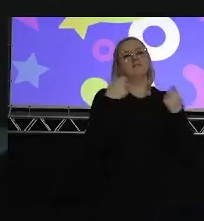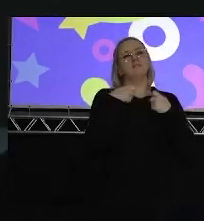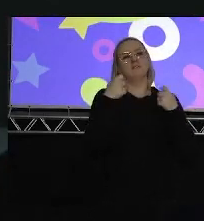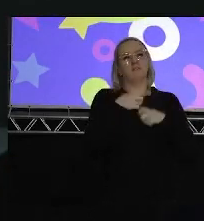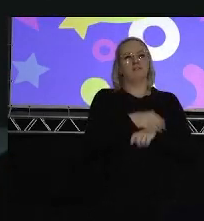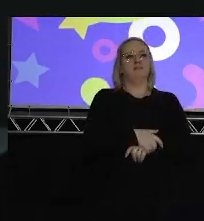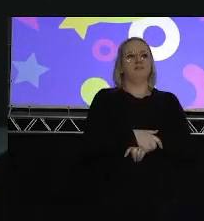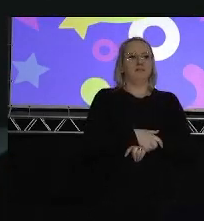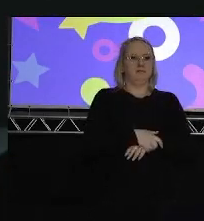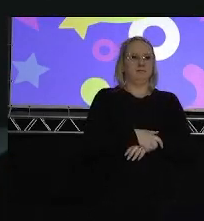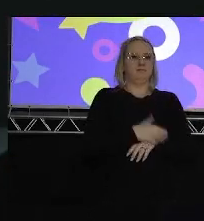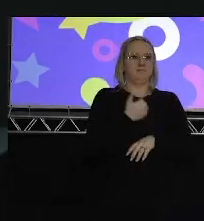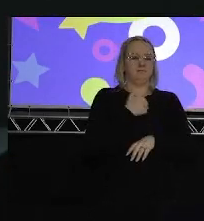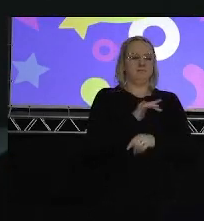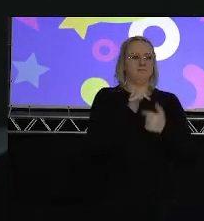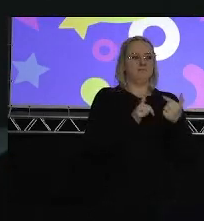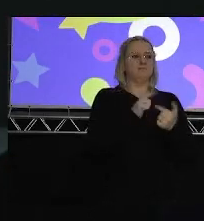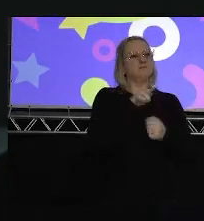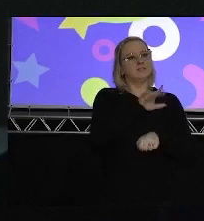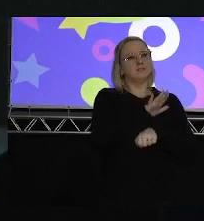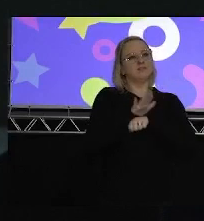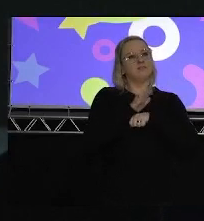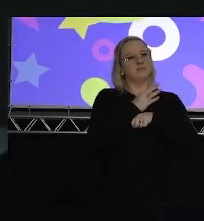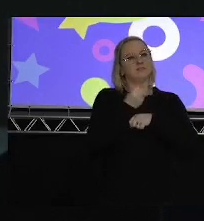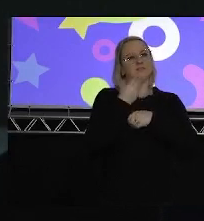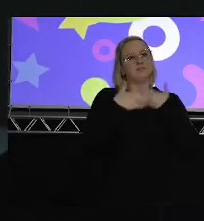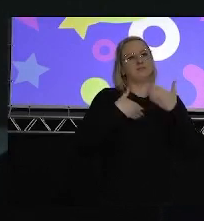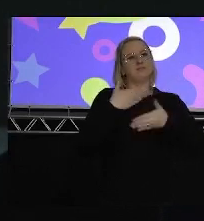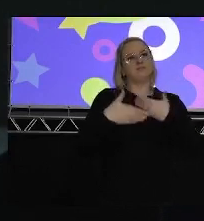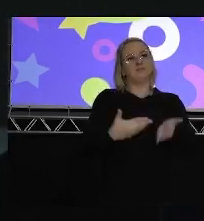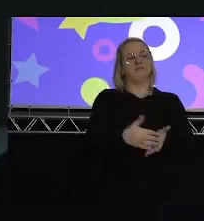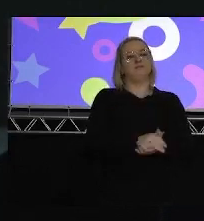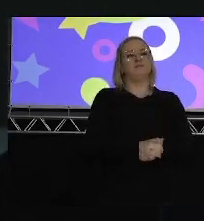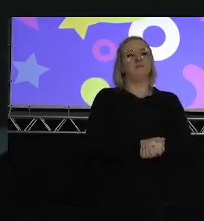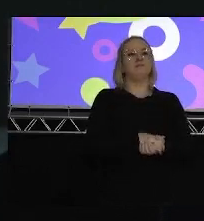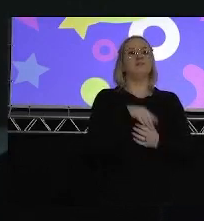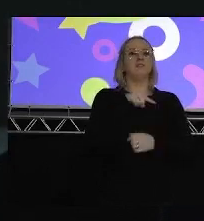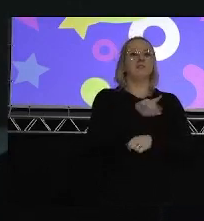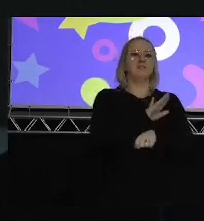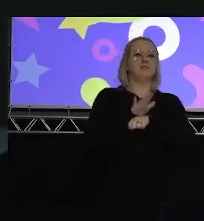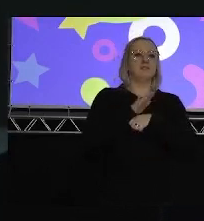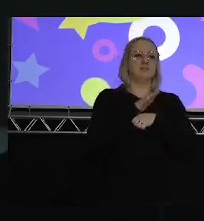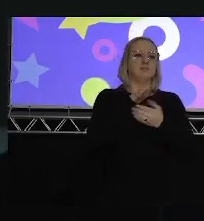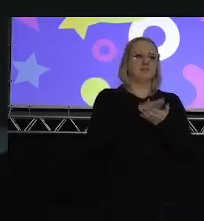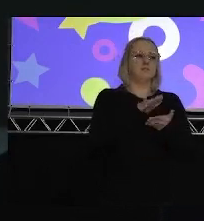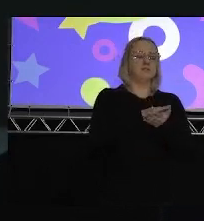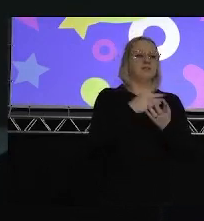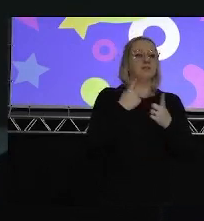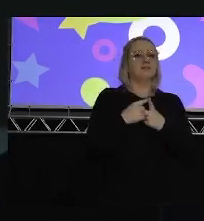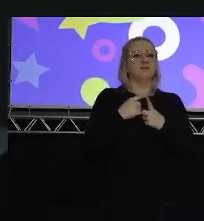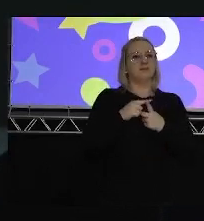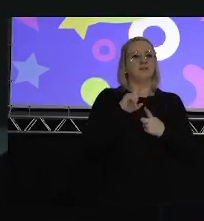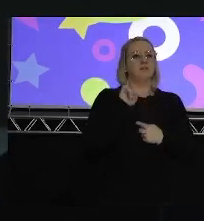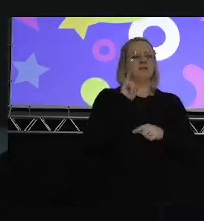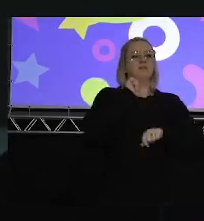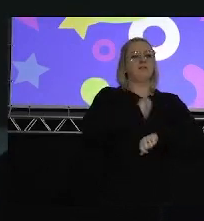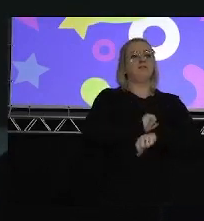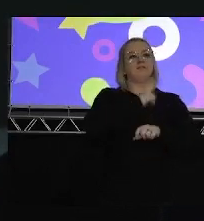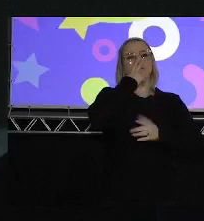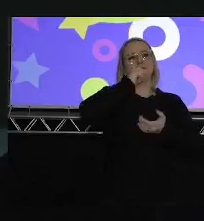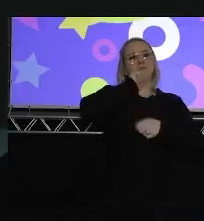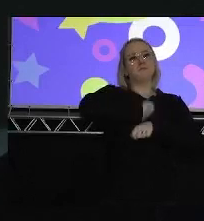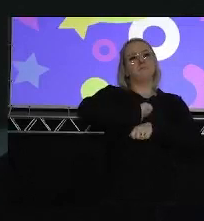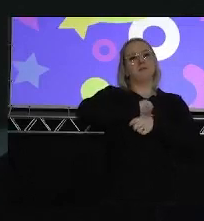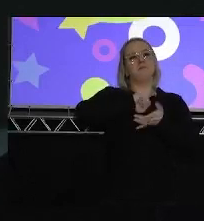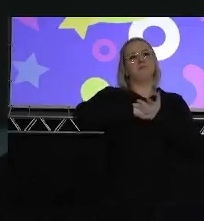dela. E isso ajudou a fluir o processo. Entendeu? Isso ajudou a fluir o processo. Porque a gente não ficou bloqueado em